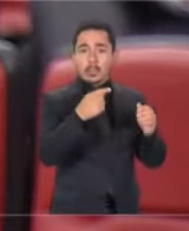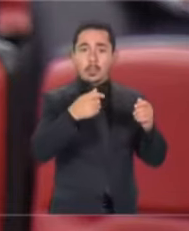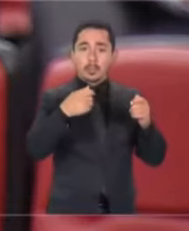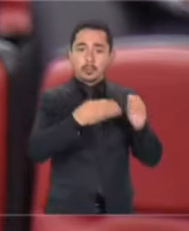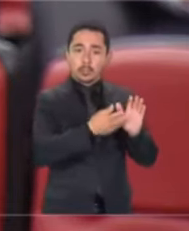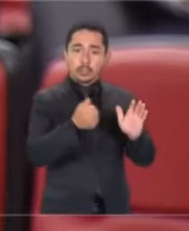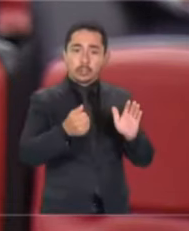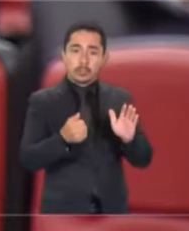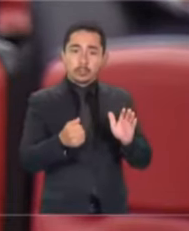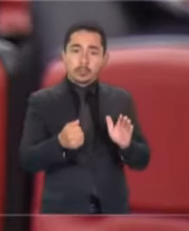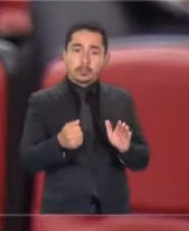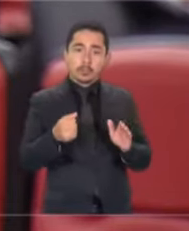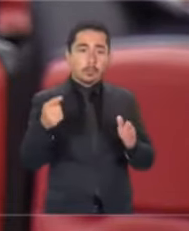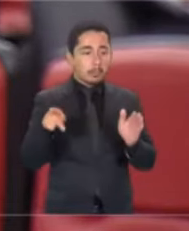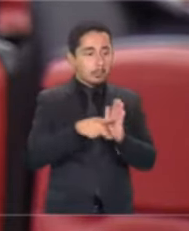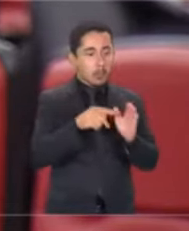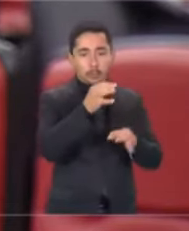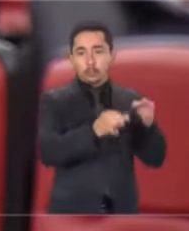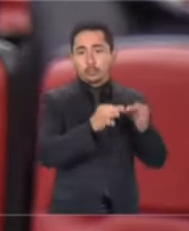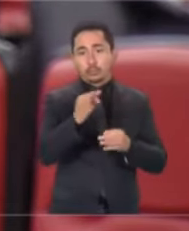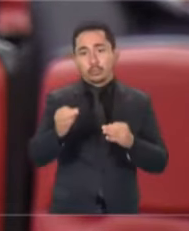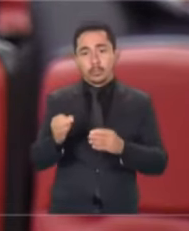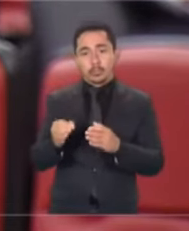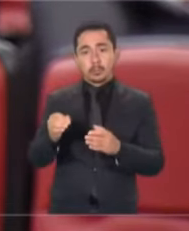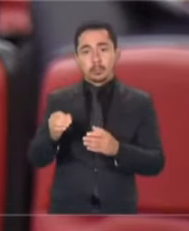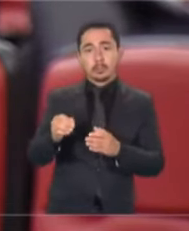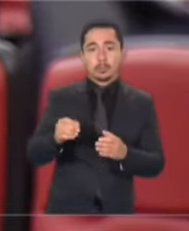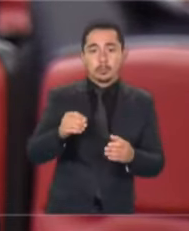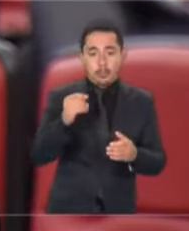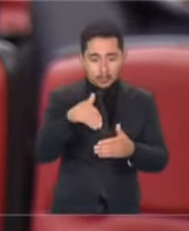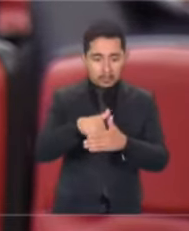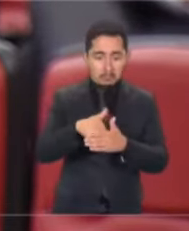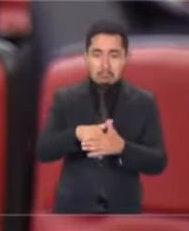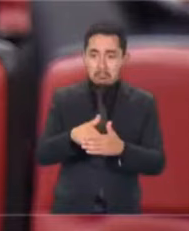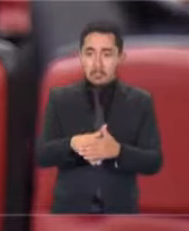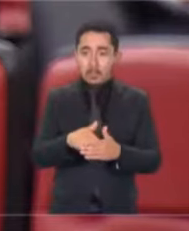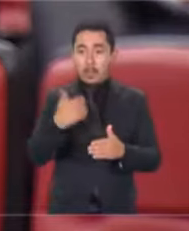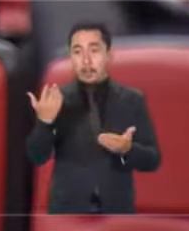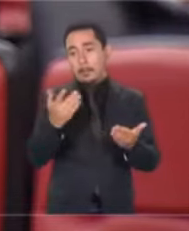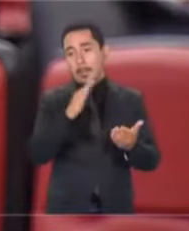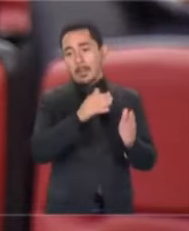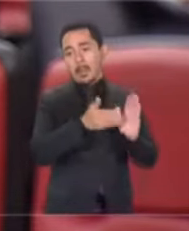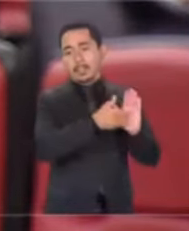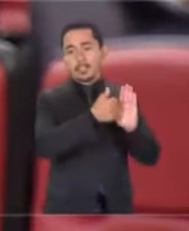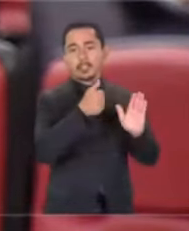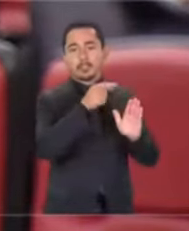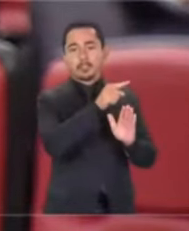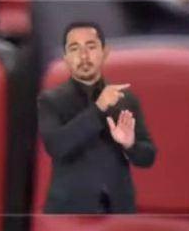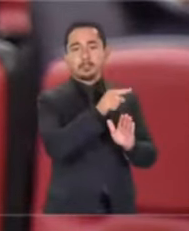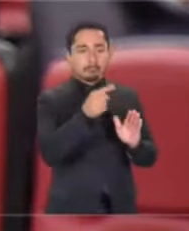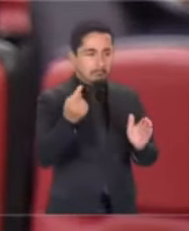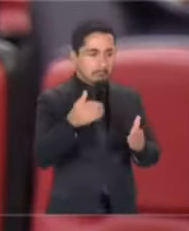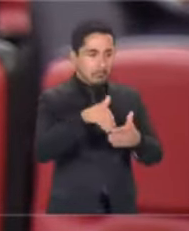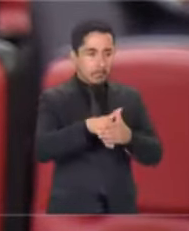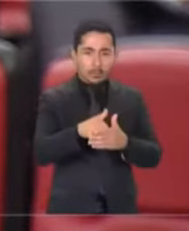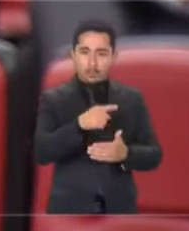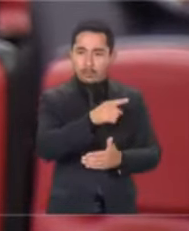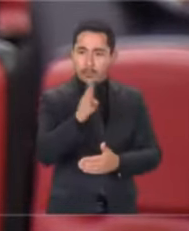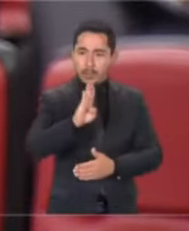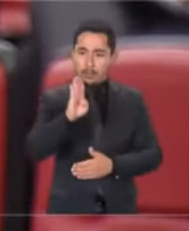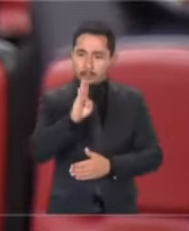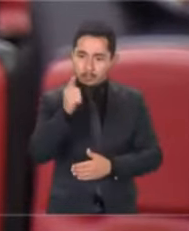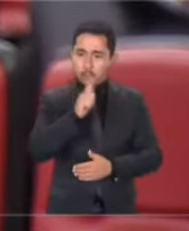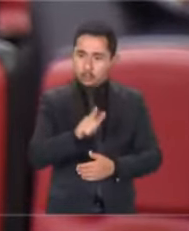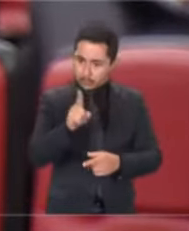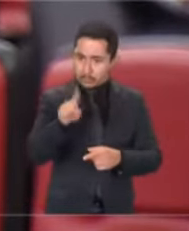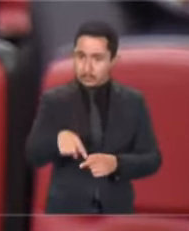deve patutar a atuação da Justiça Eleitoral ao ponto de cassar uma chapa que foi eleita. Excelentíssimos, um último ponto que eu gostaria de abordar